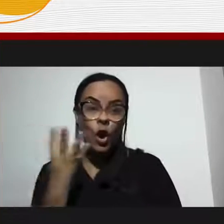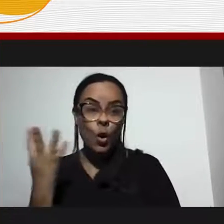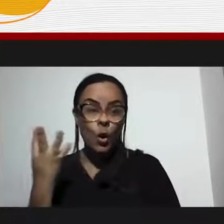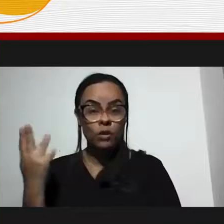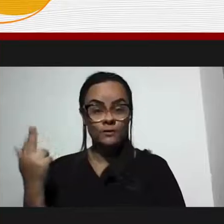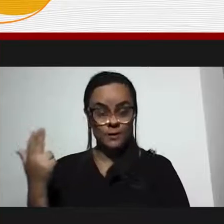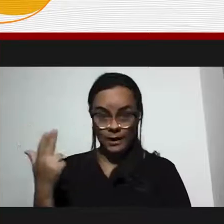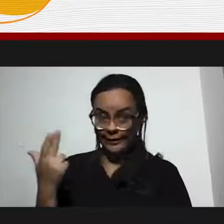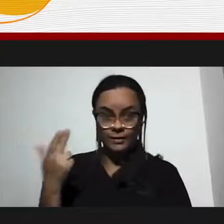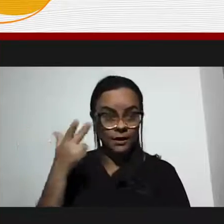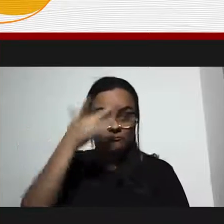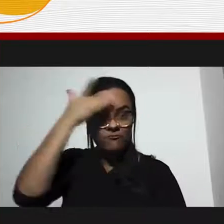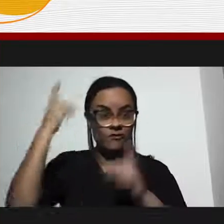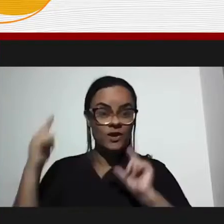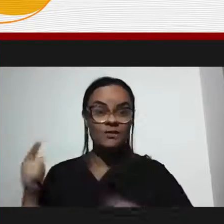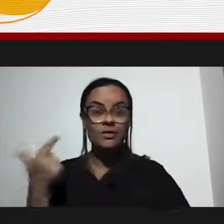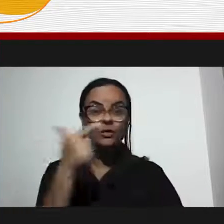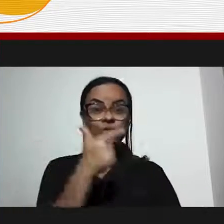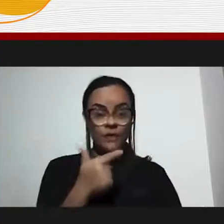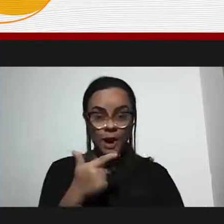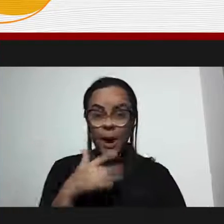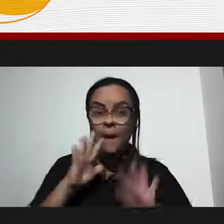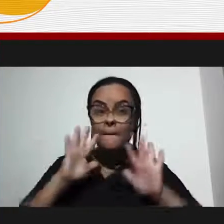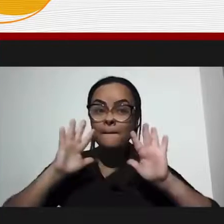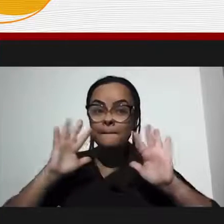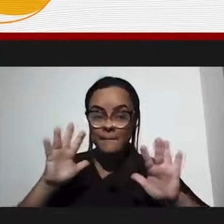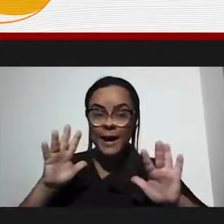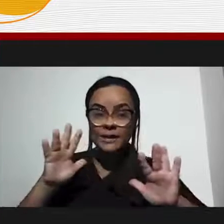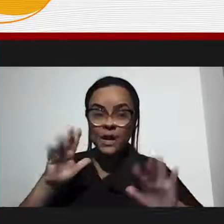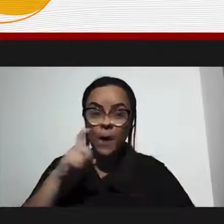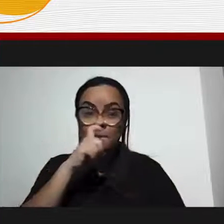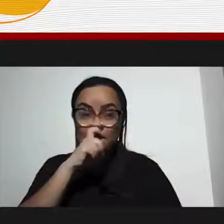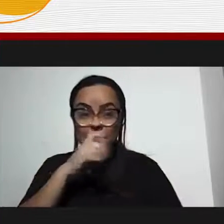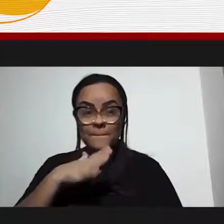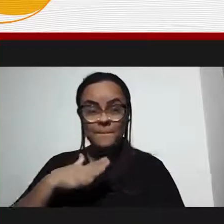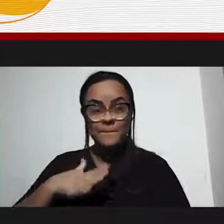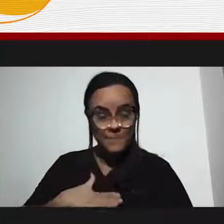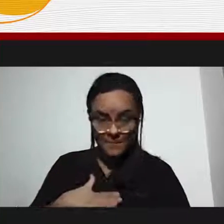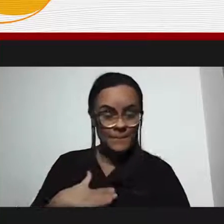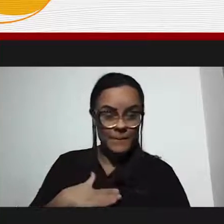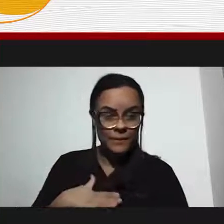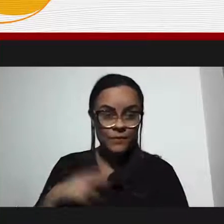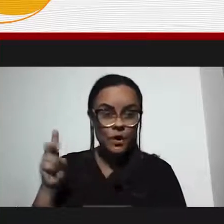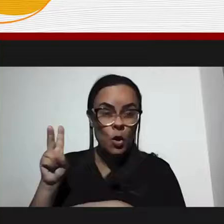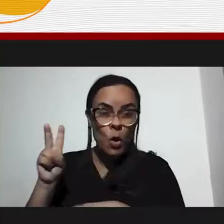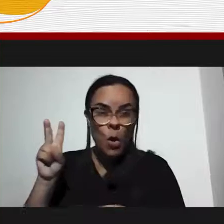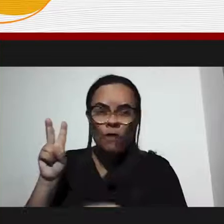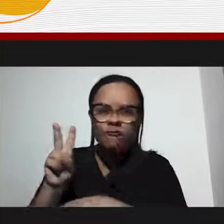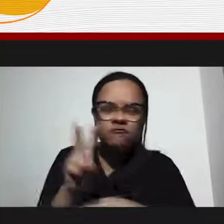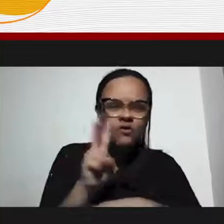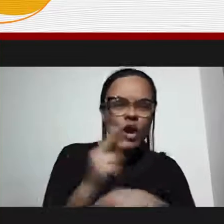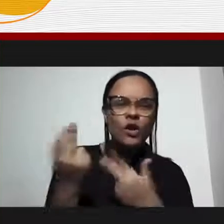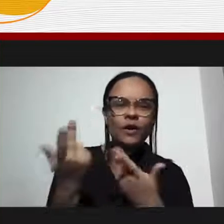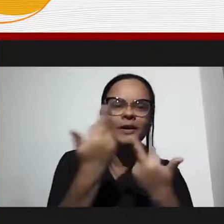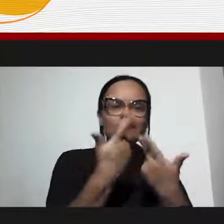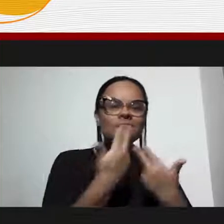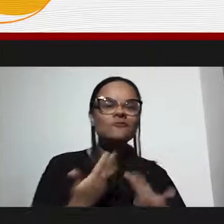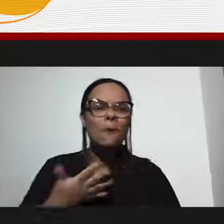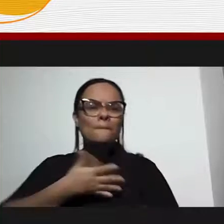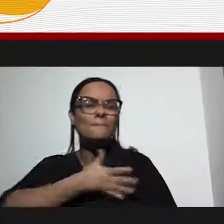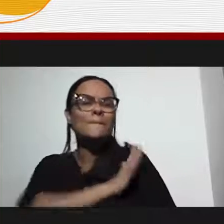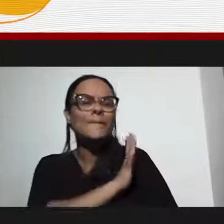nenhum tem deficiência. Mesmo assim, a minha mãe me tratava de uma forma igual. Se eu tinha que